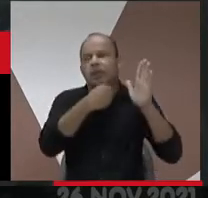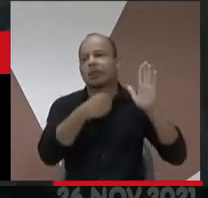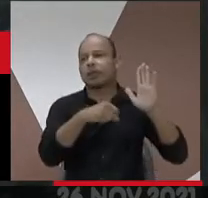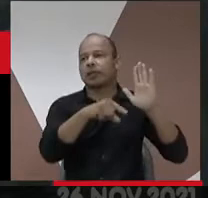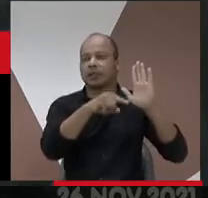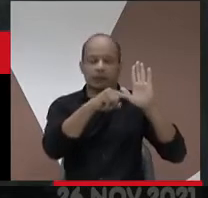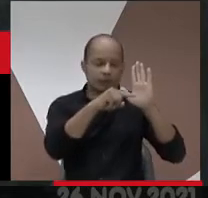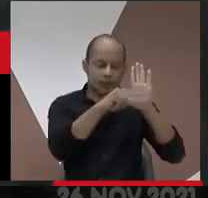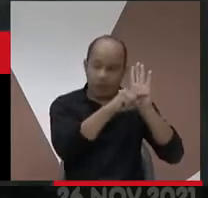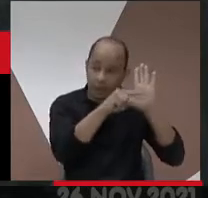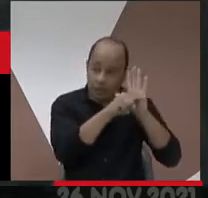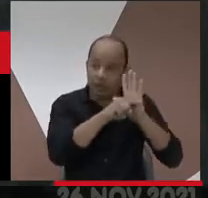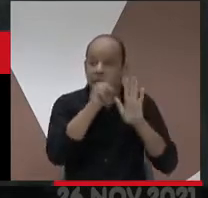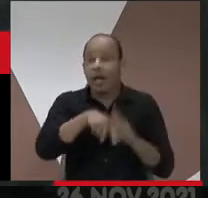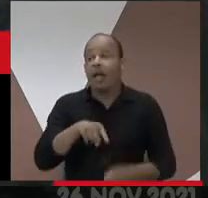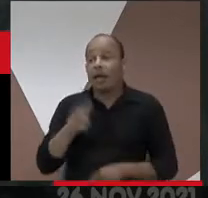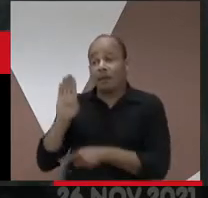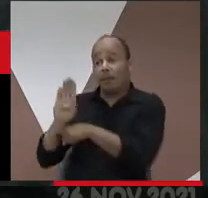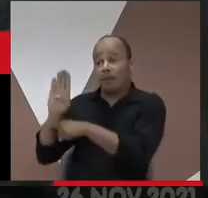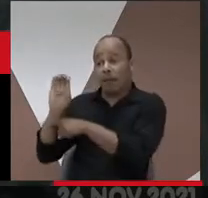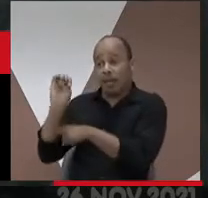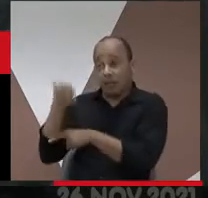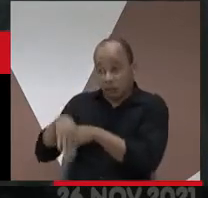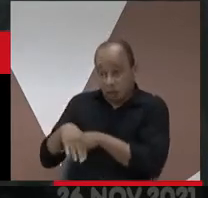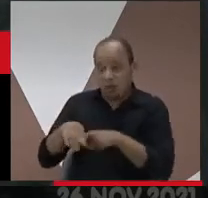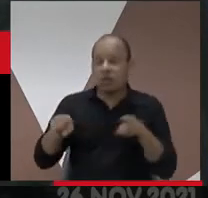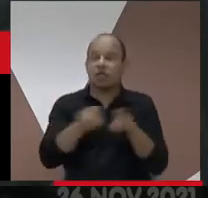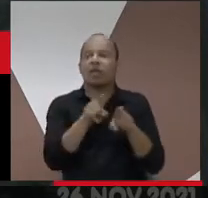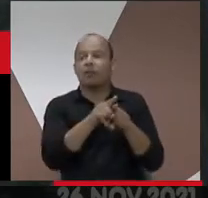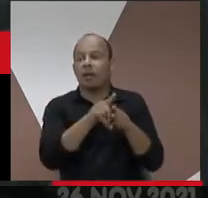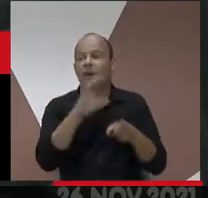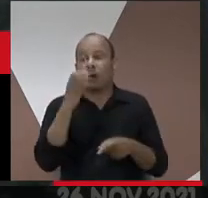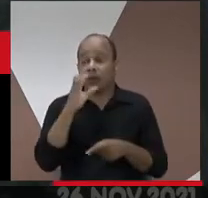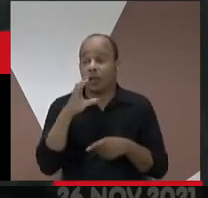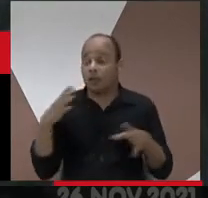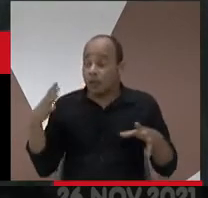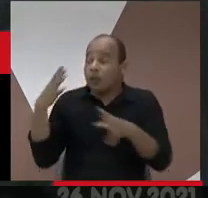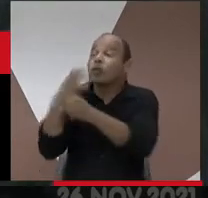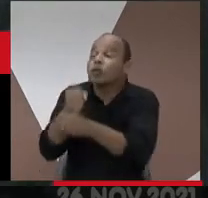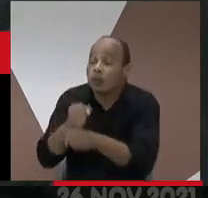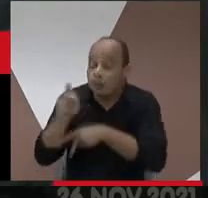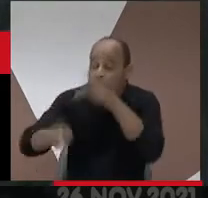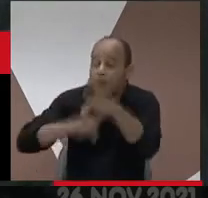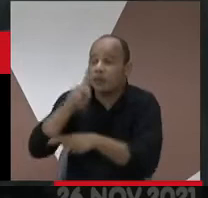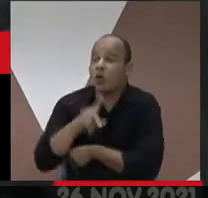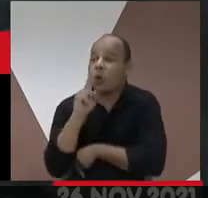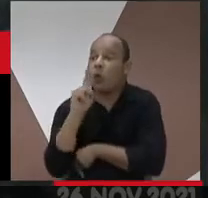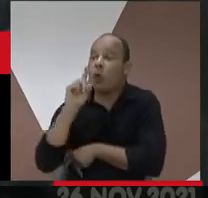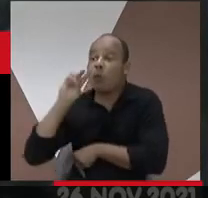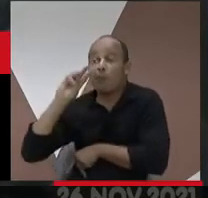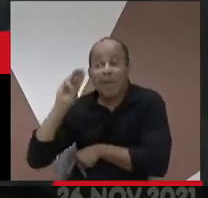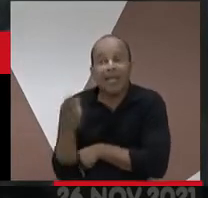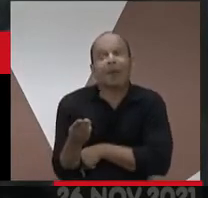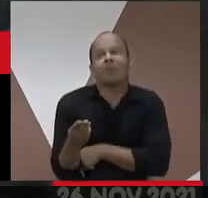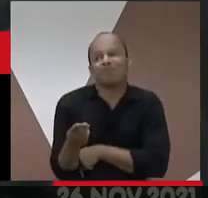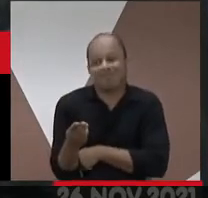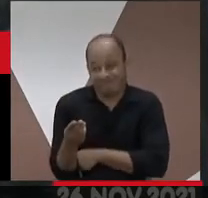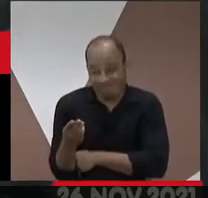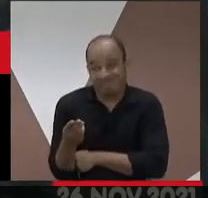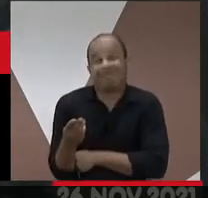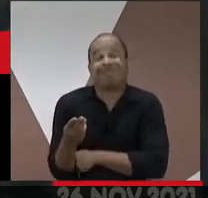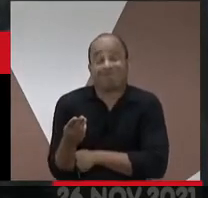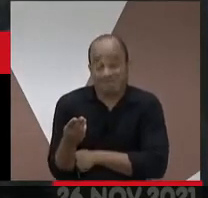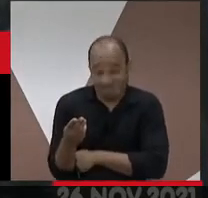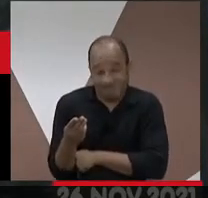Nós estamos falando aqui de uma população de mais de 1 milhão de habitantes. Então, é muita gente. E eu estou